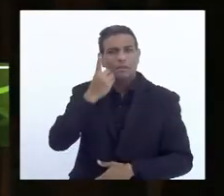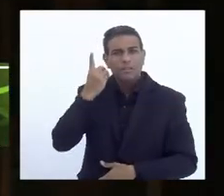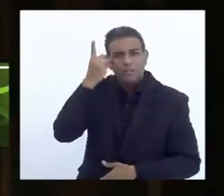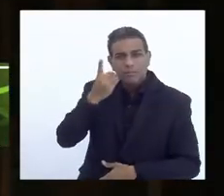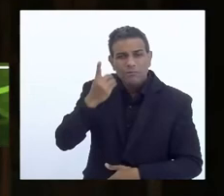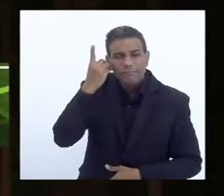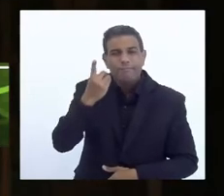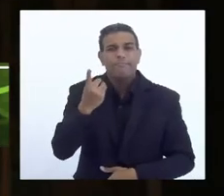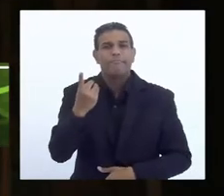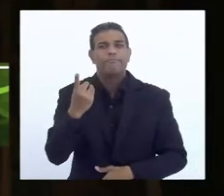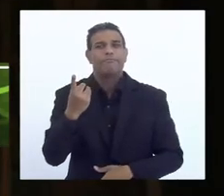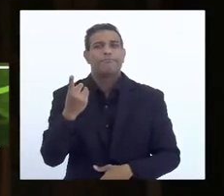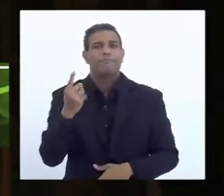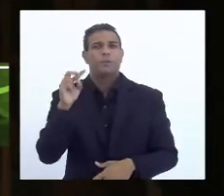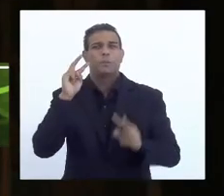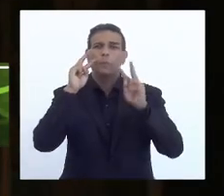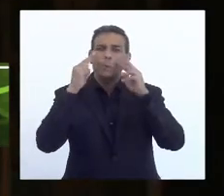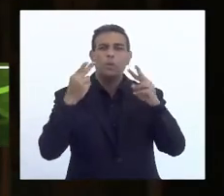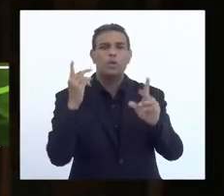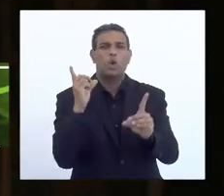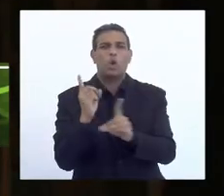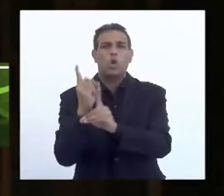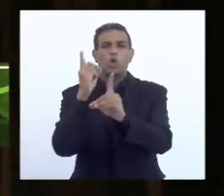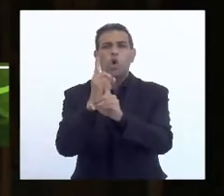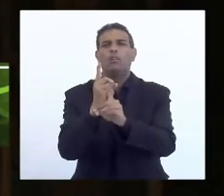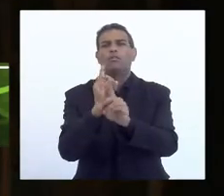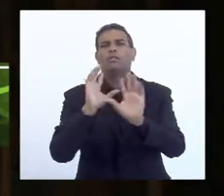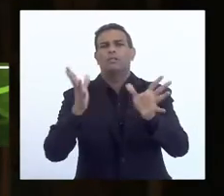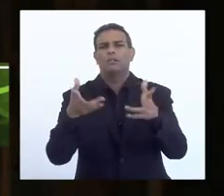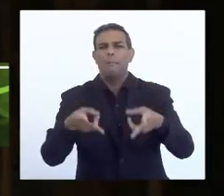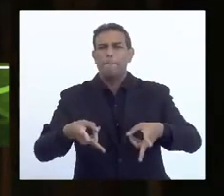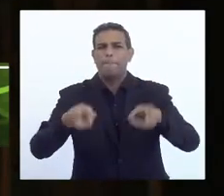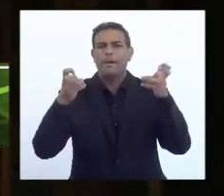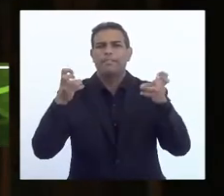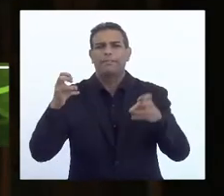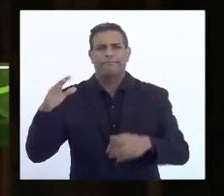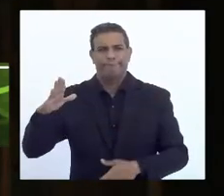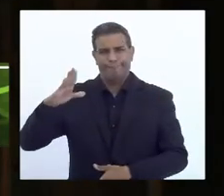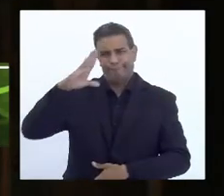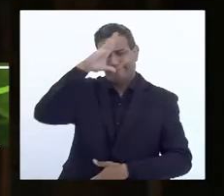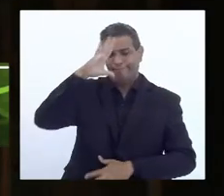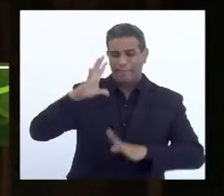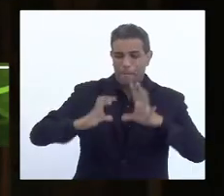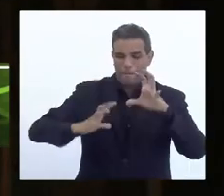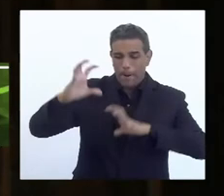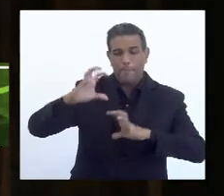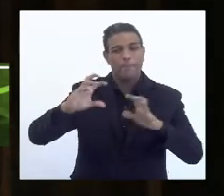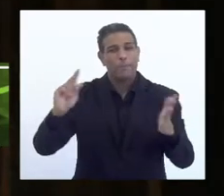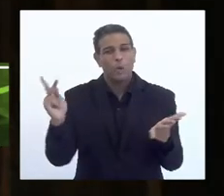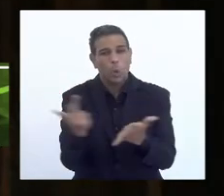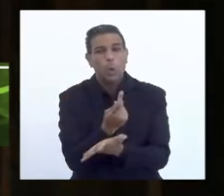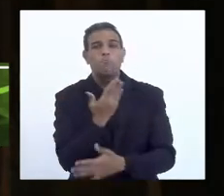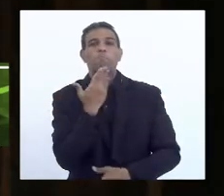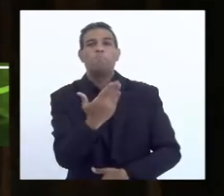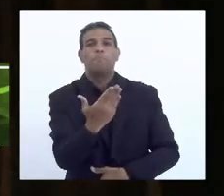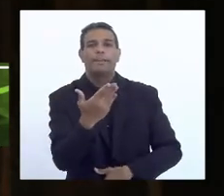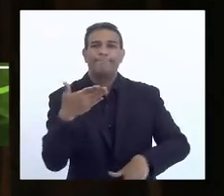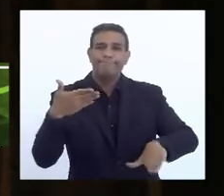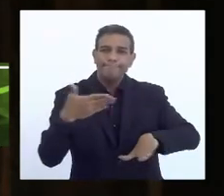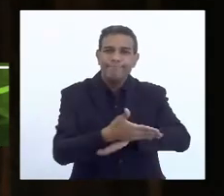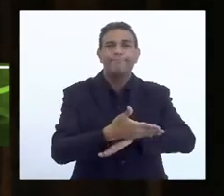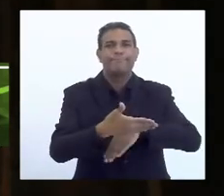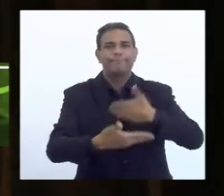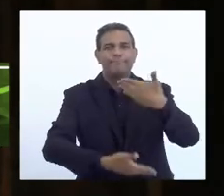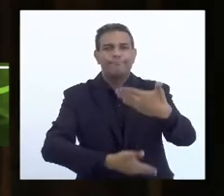federais bolsonaristas que estaria no encontro chegou e, percebendo o nível de confusão que ia dar, pediu que eles entrassem e a